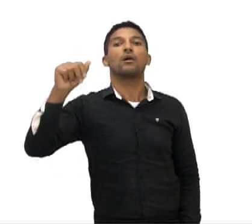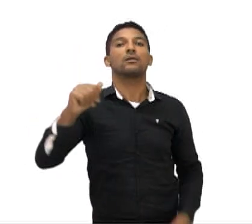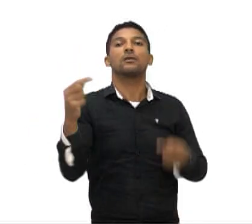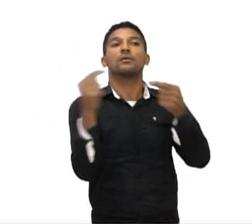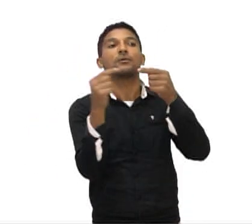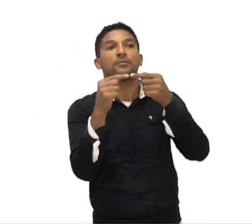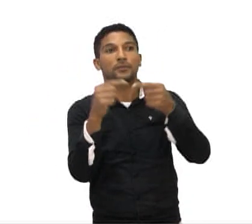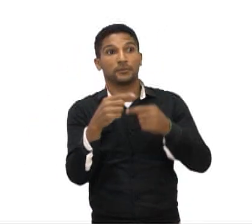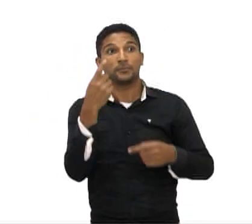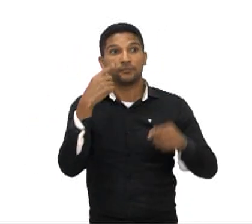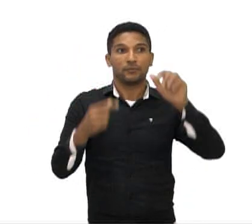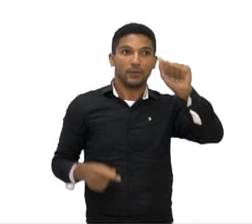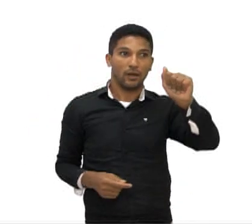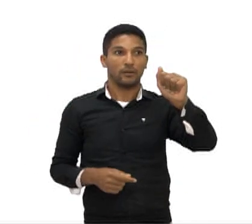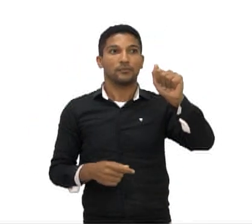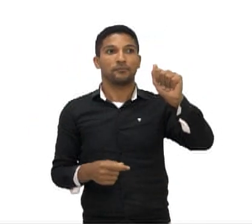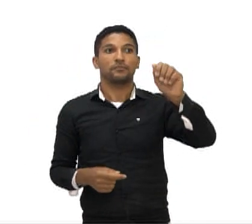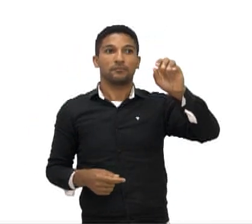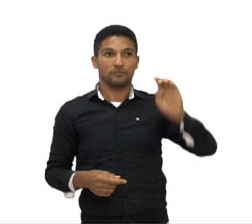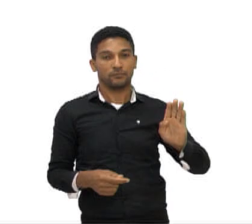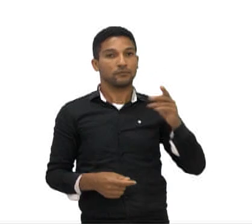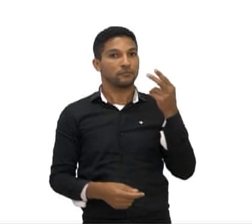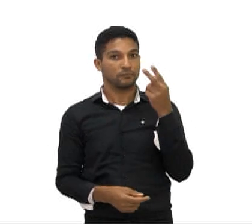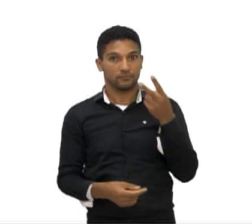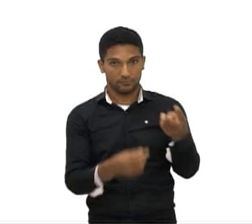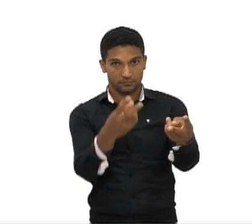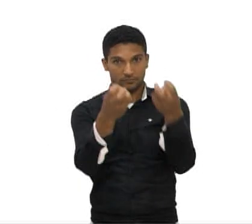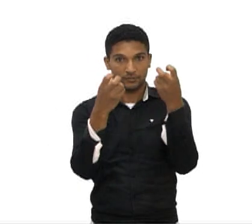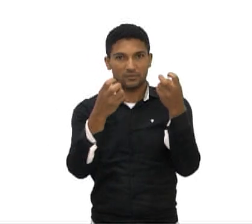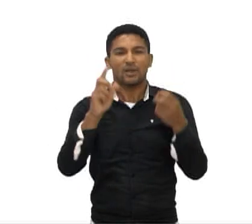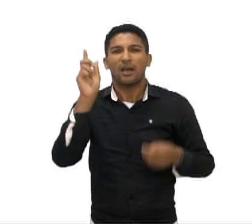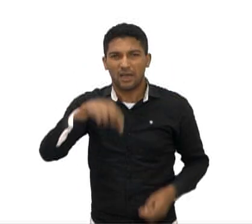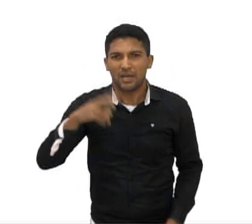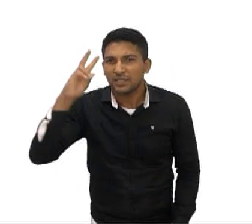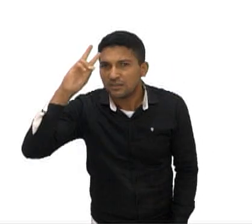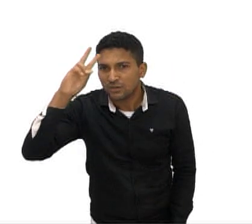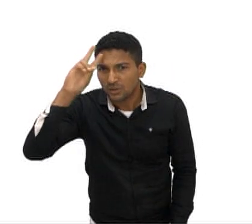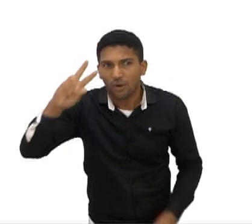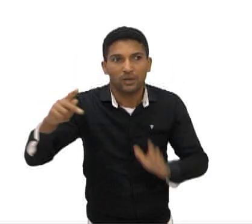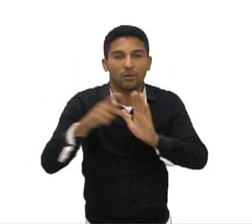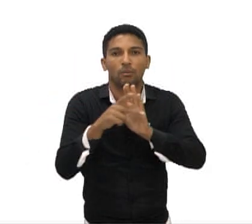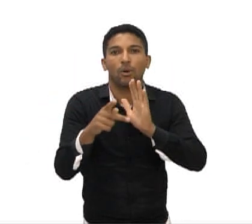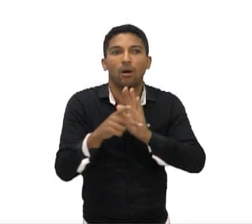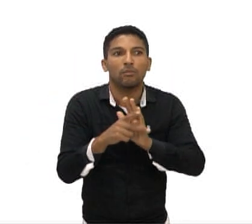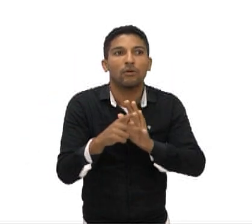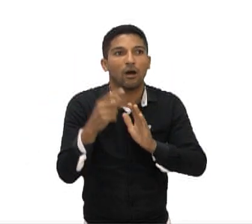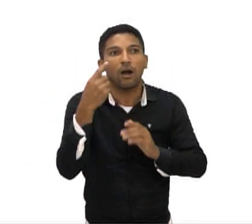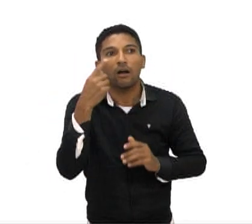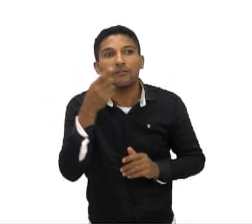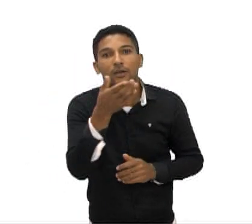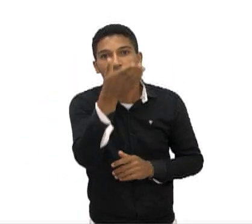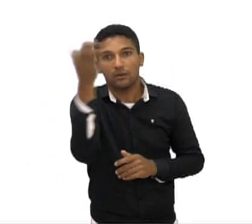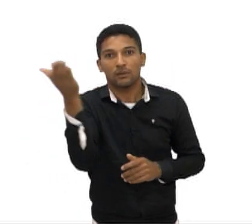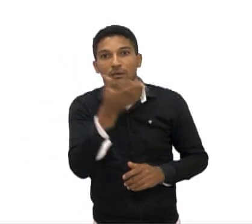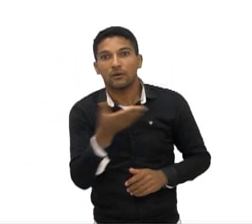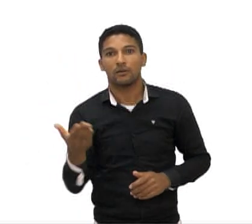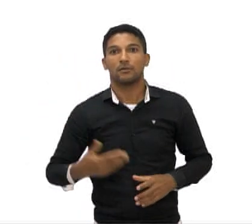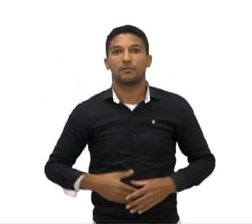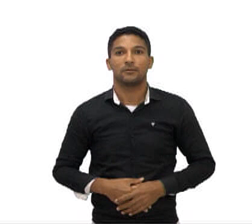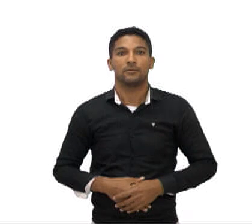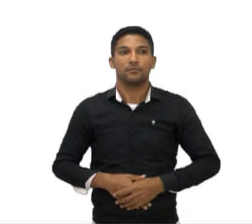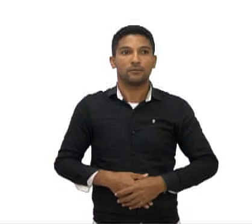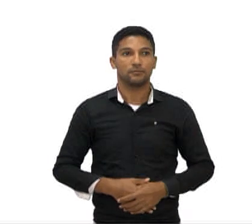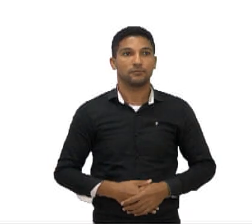região. B. São produções que nascem da imaginação individual de